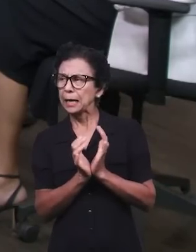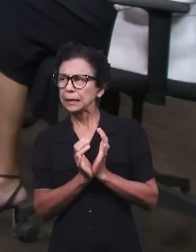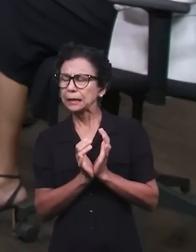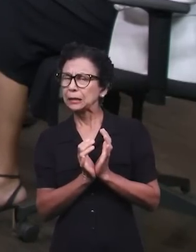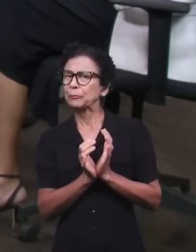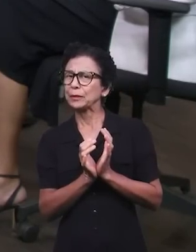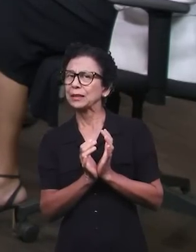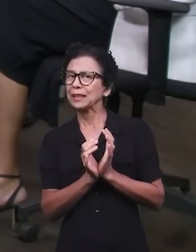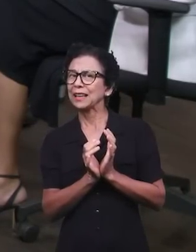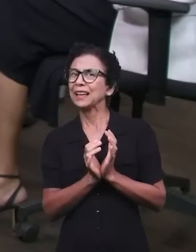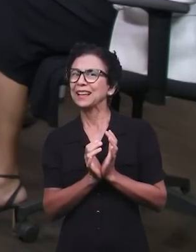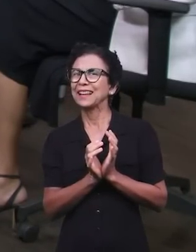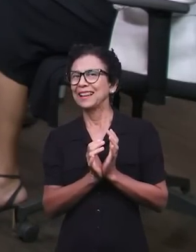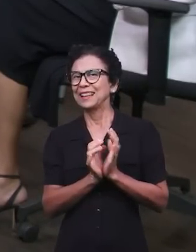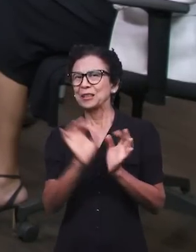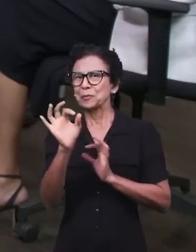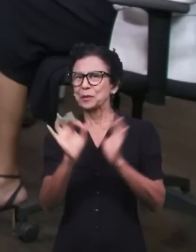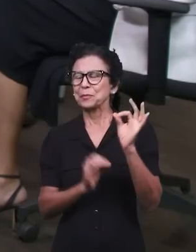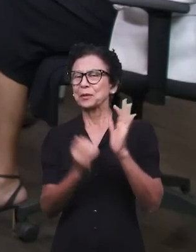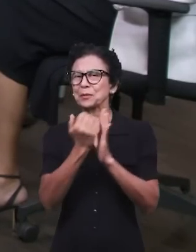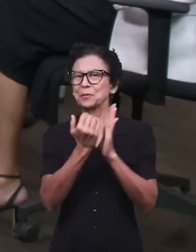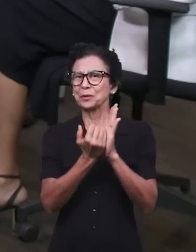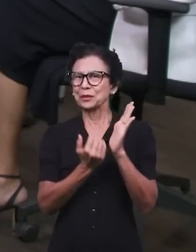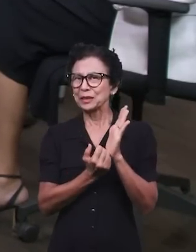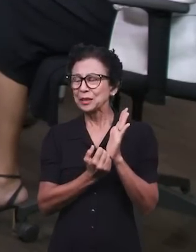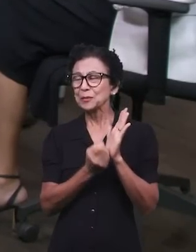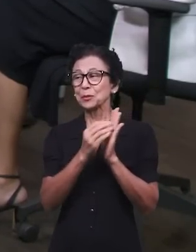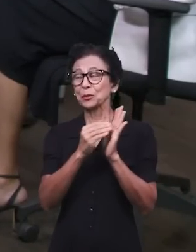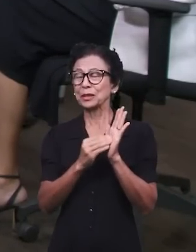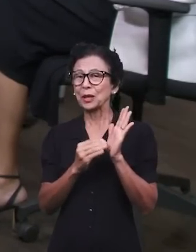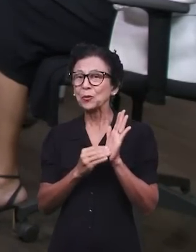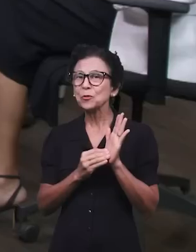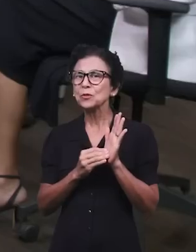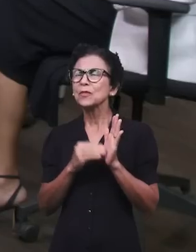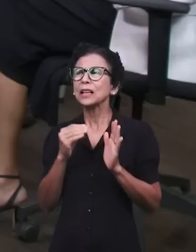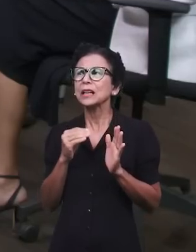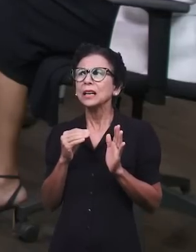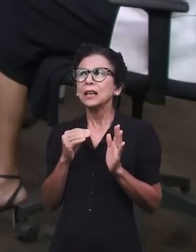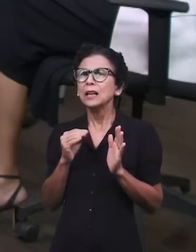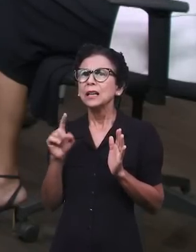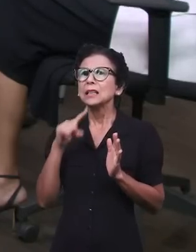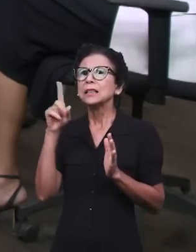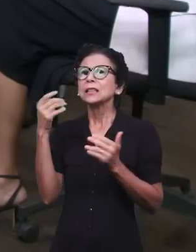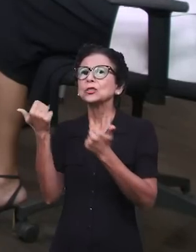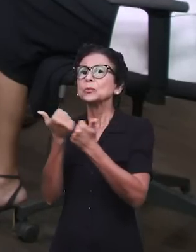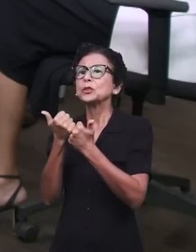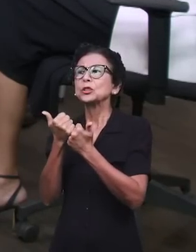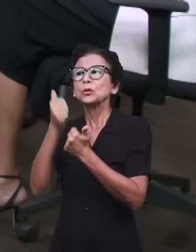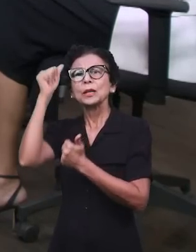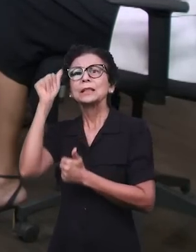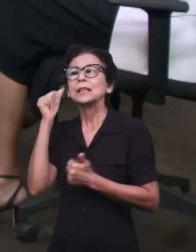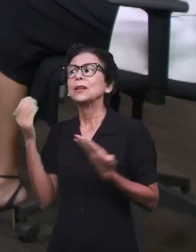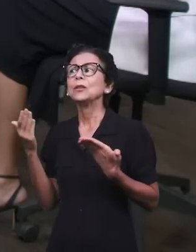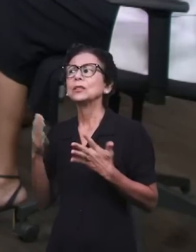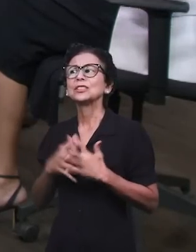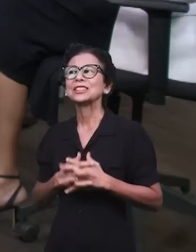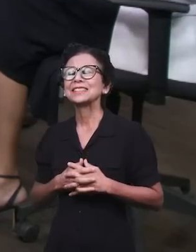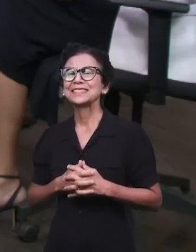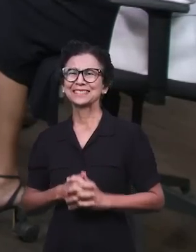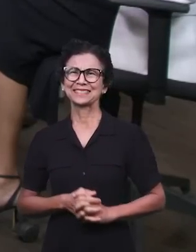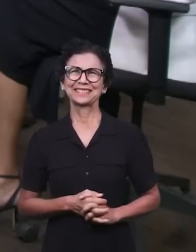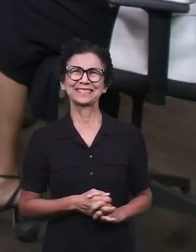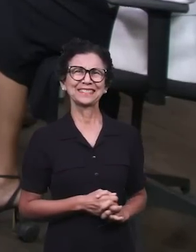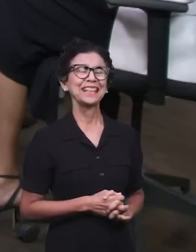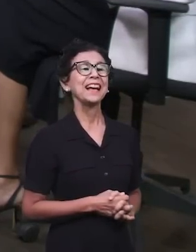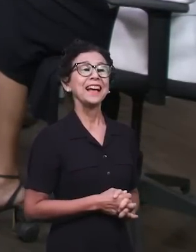a Andréia hoje? É assim que a gente fala. Porque a Andréia já é uma instituição do programa. Eu quero compartilhar, que eu fiquei feliz, porque os jovens